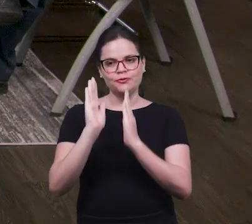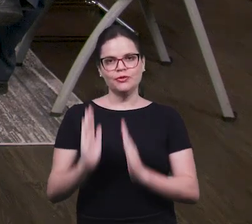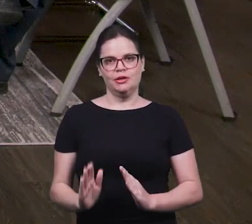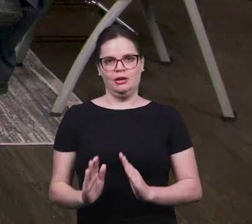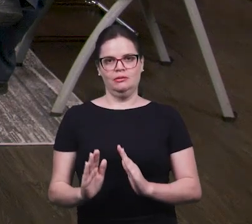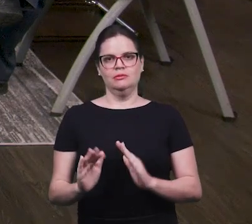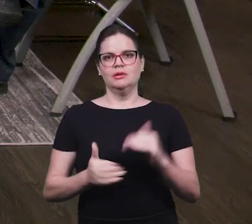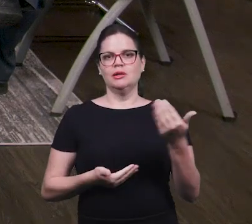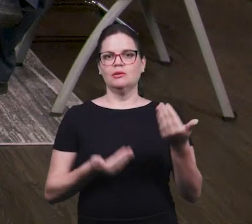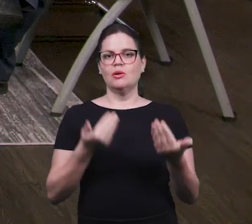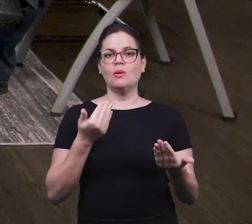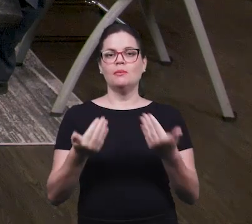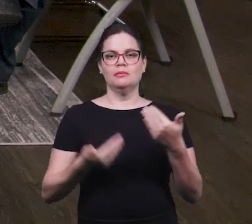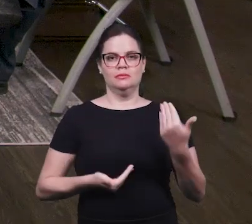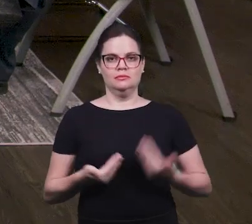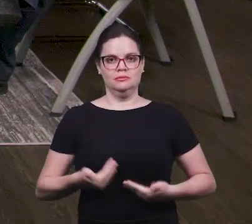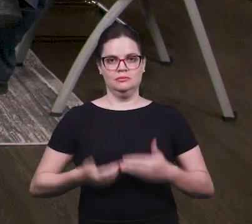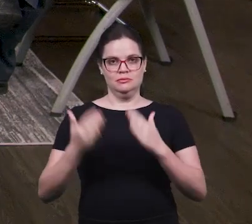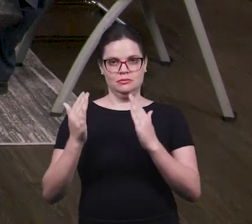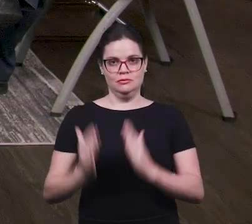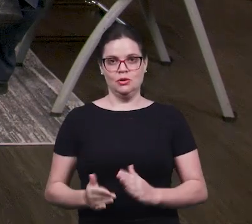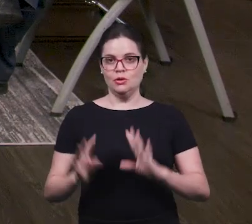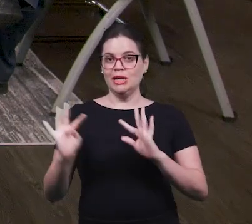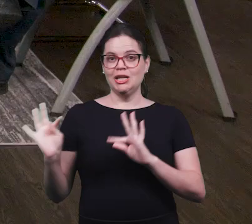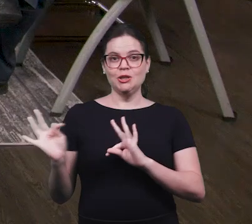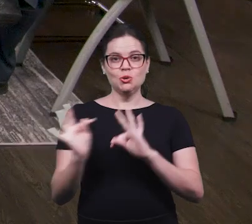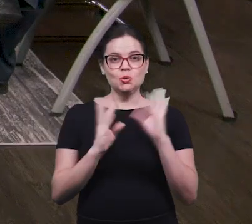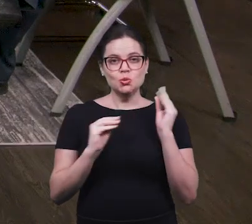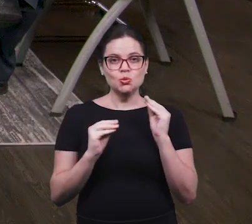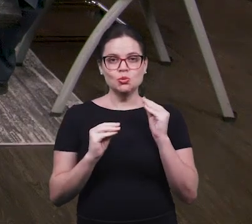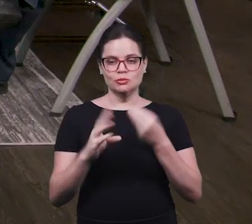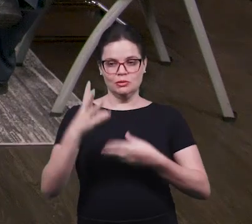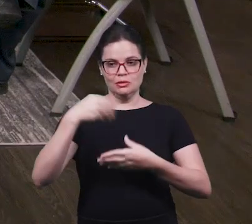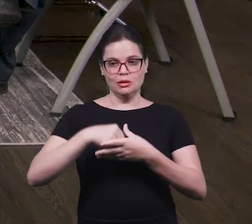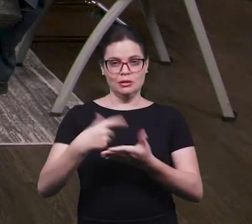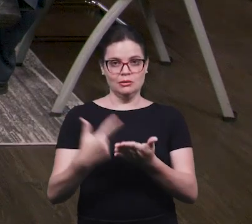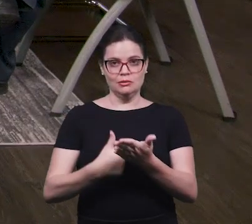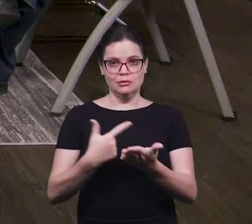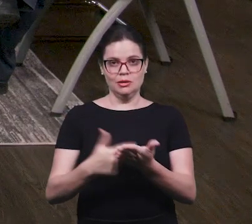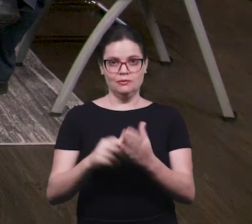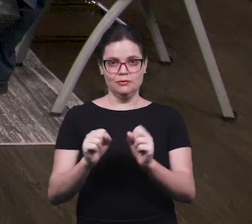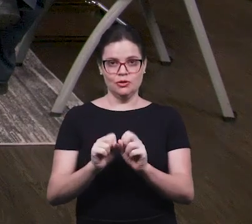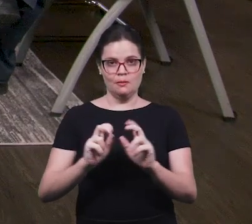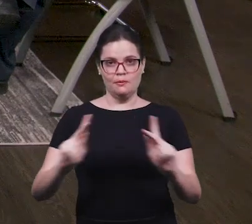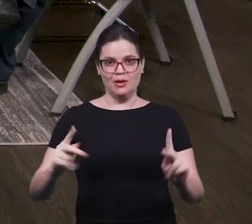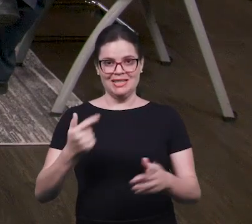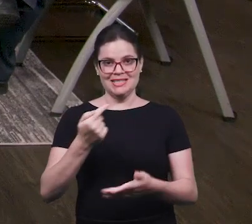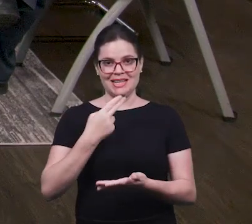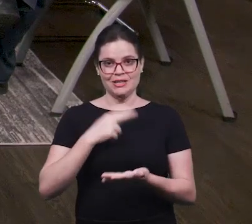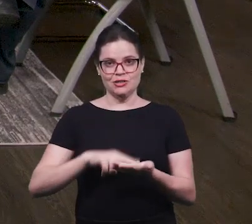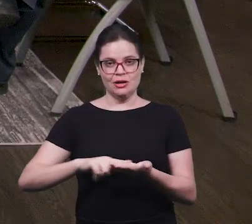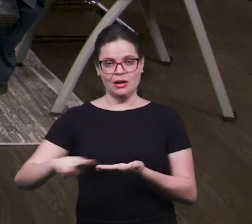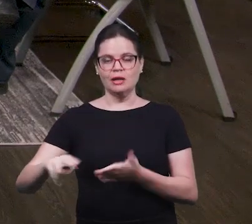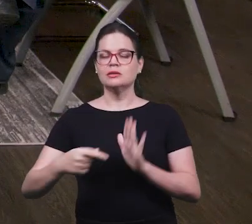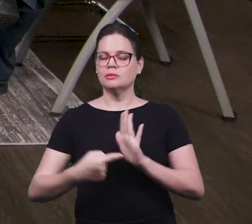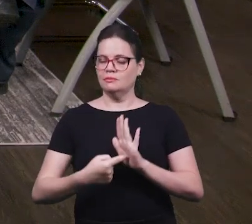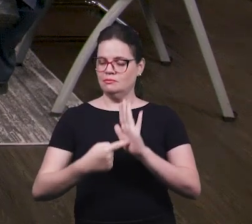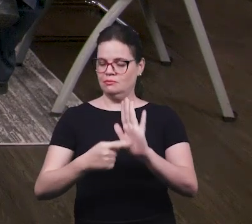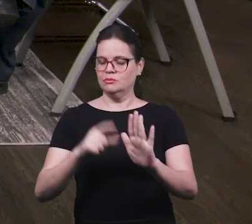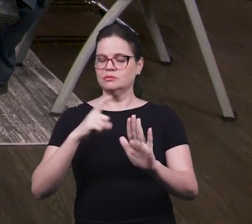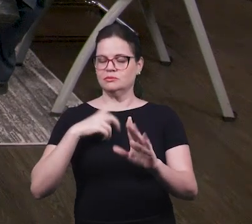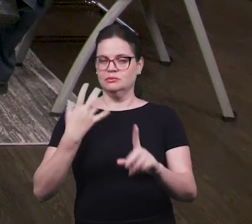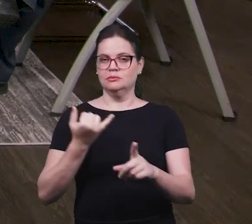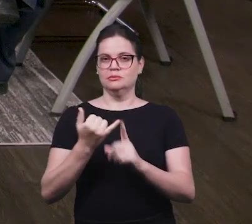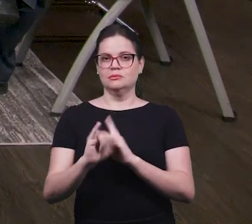do Apocalipse. Então, a pergunta é essa: qual o momento que nós